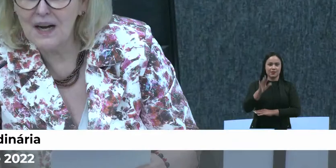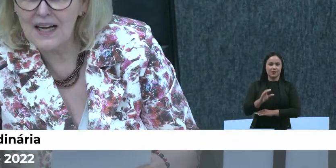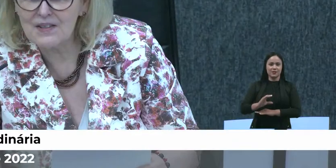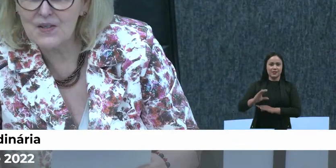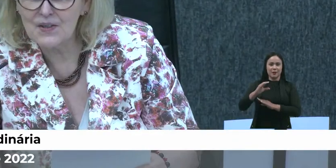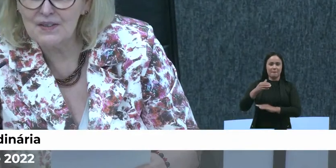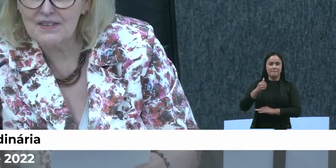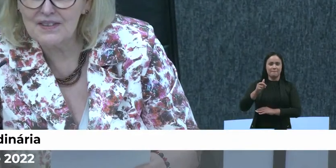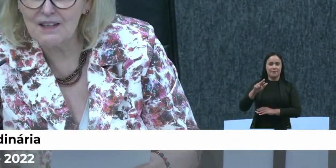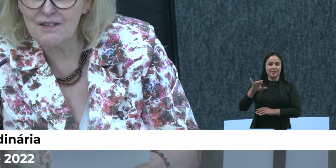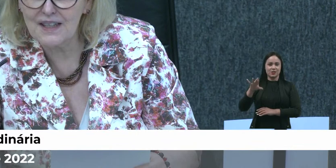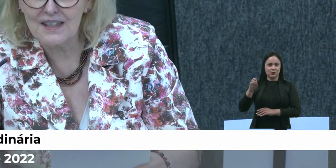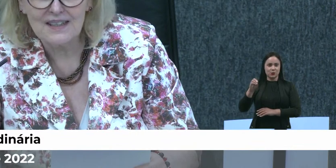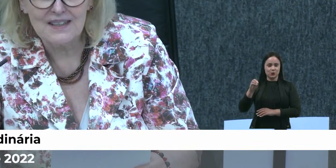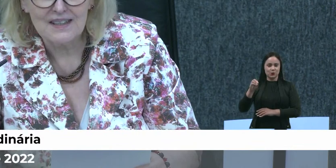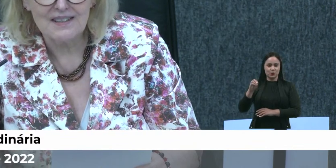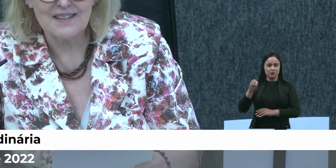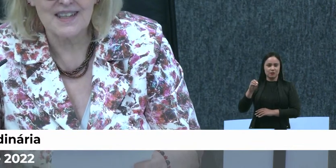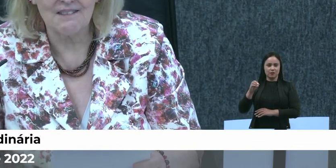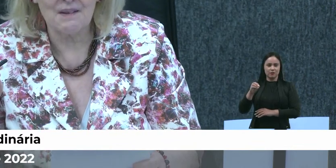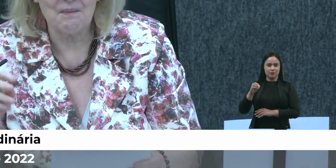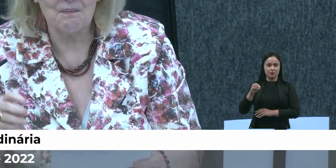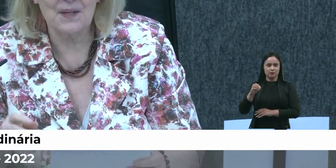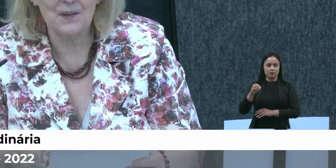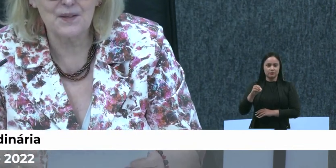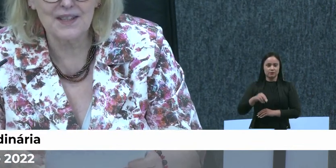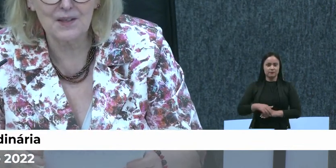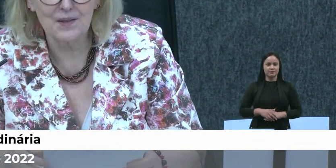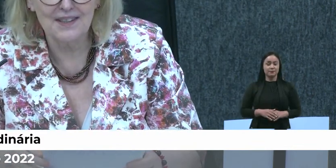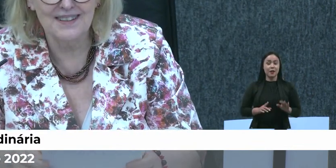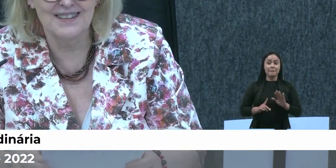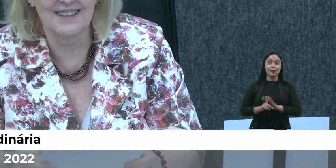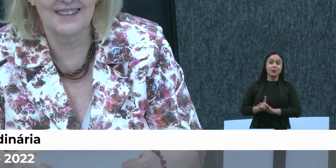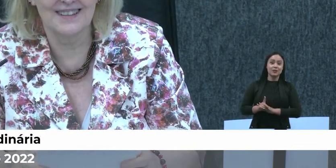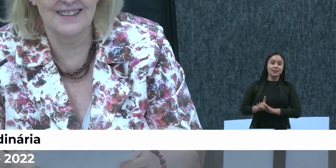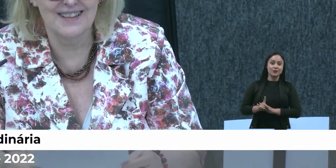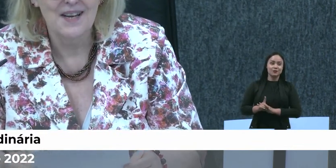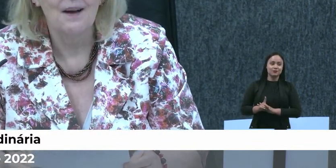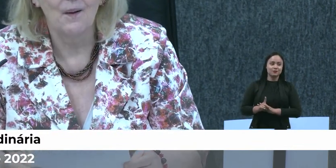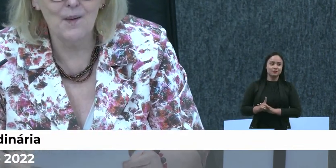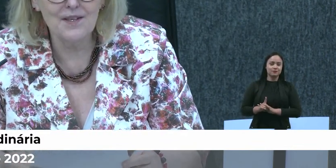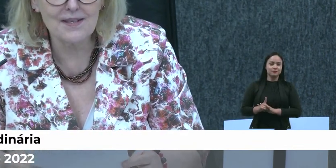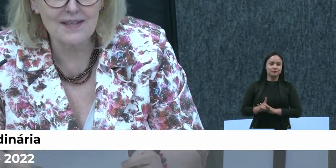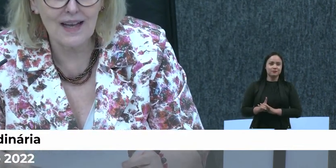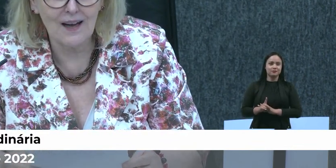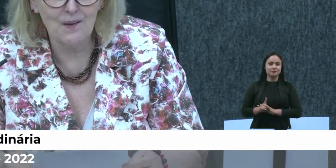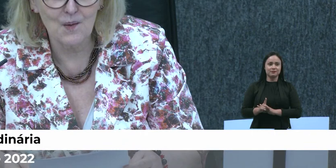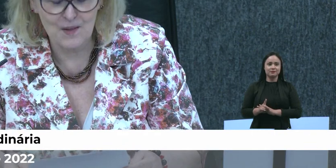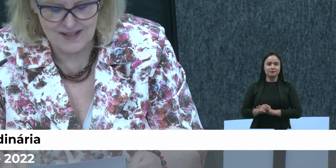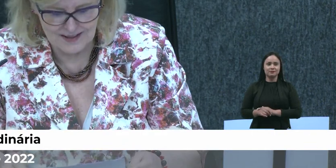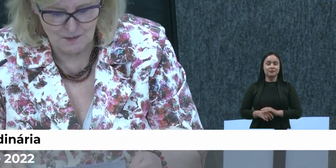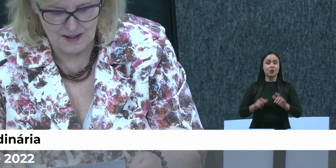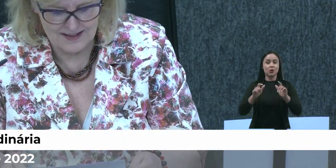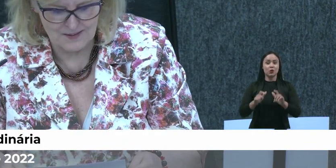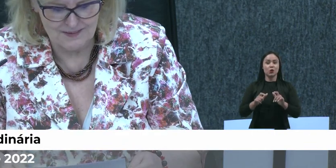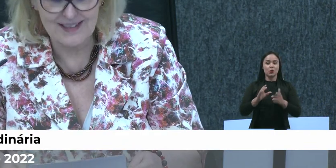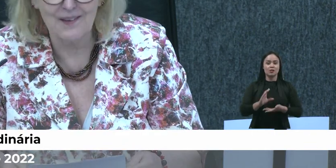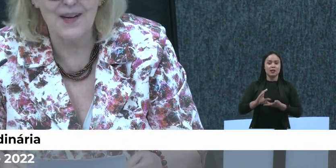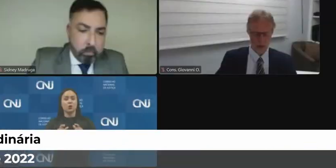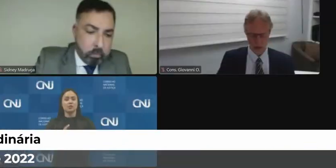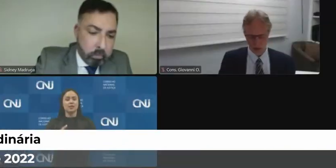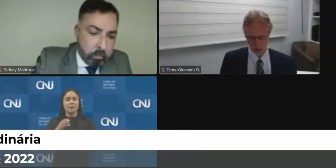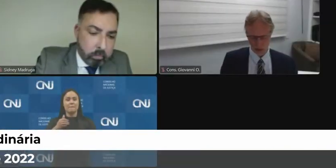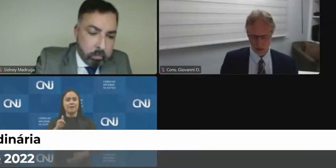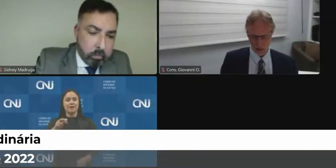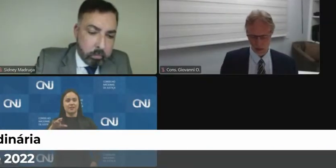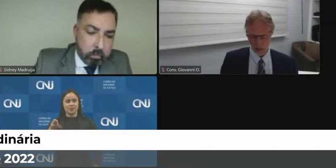conselheiro Márcio. Estava perguntando onde está o conselheiro Márcio, mas